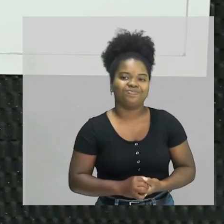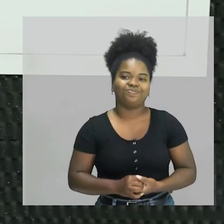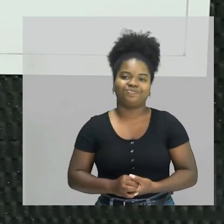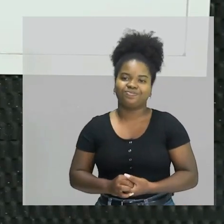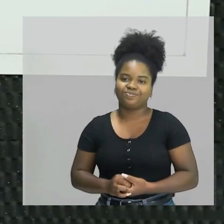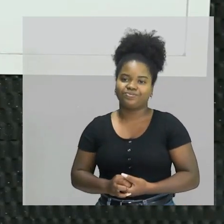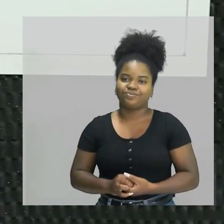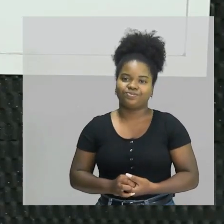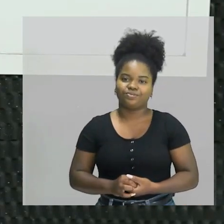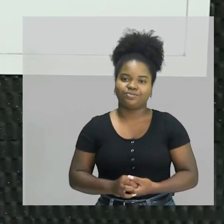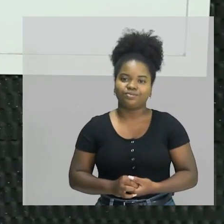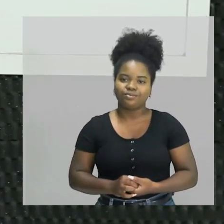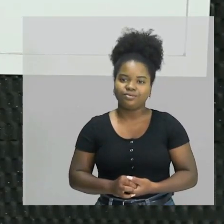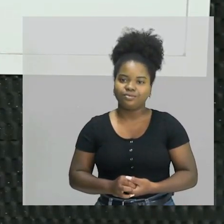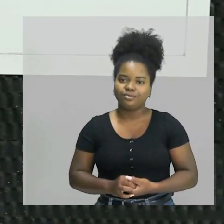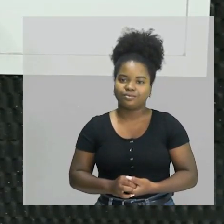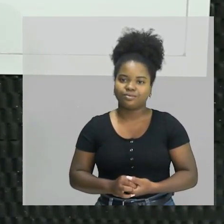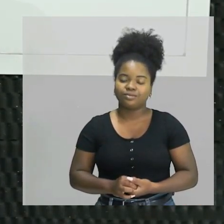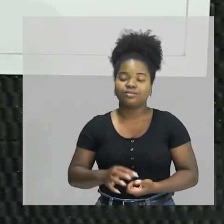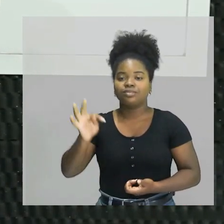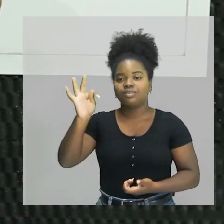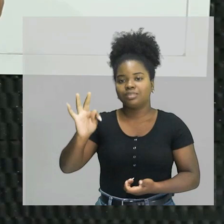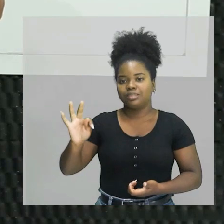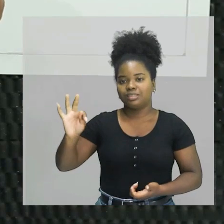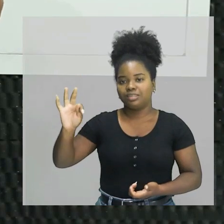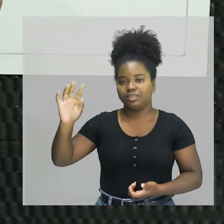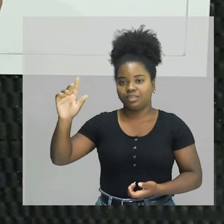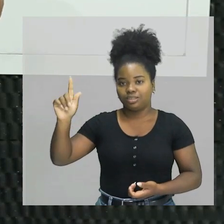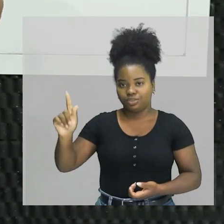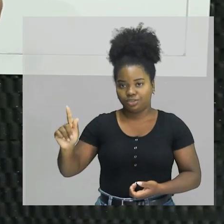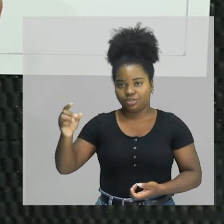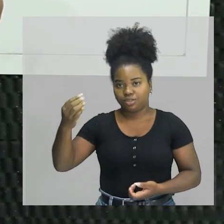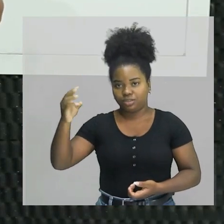adjacente. Então, a tangente de 30